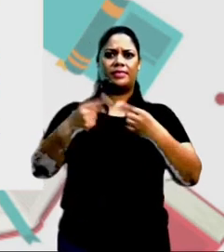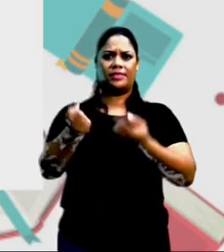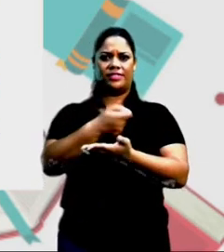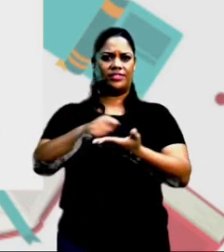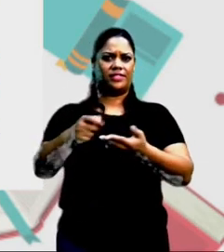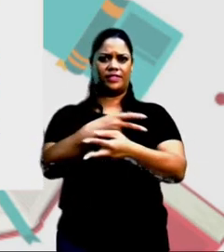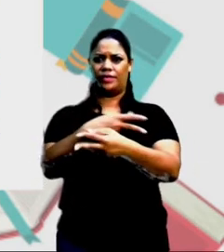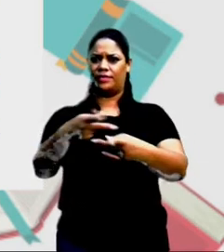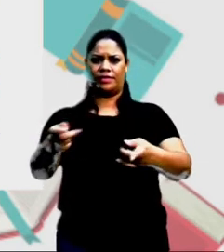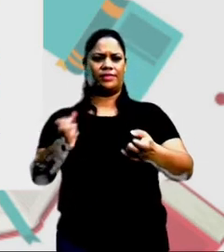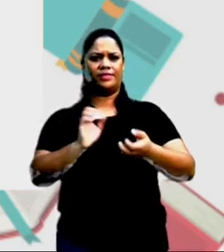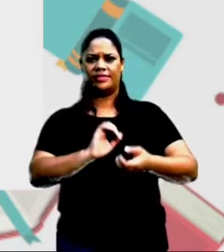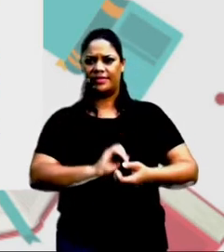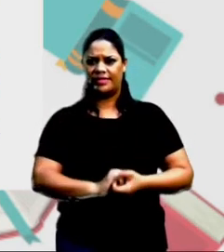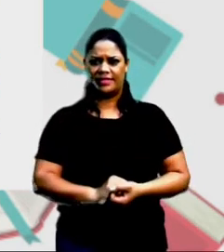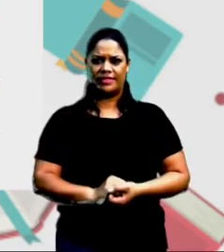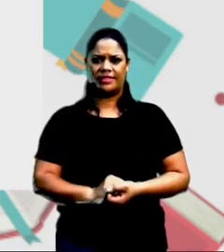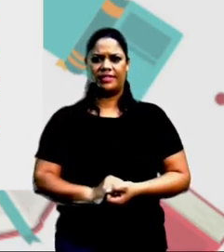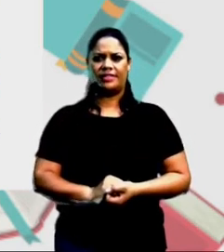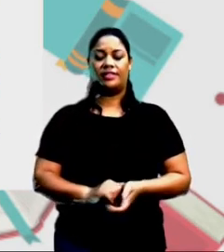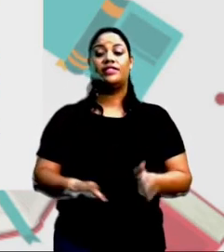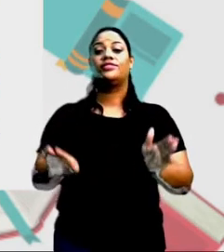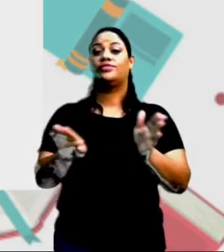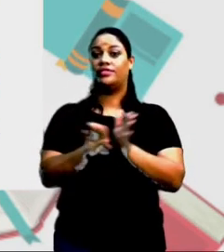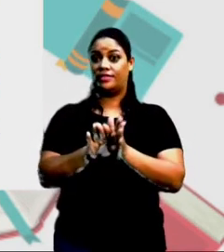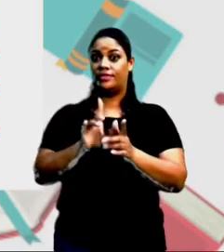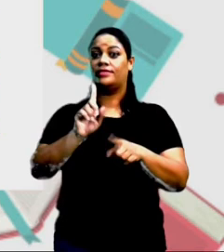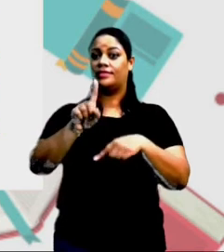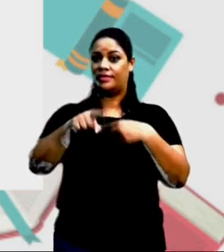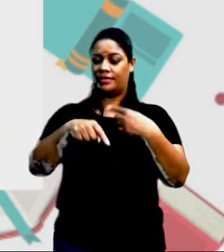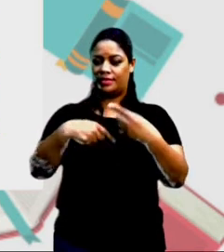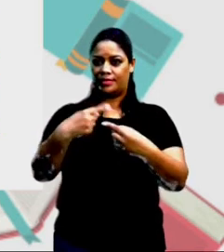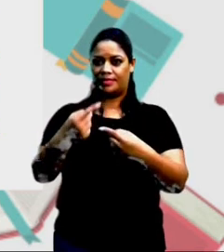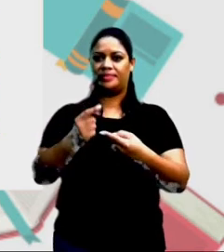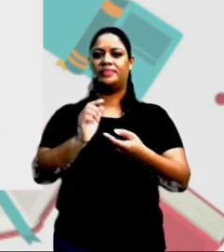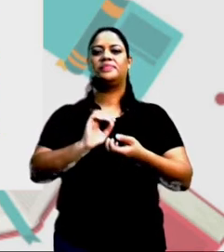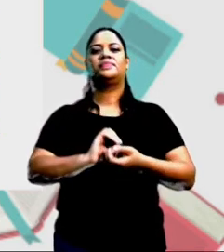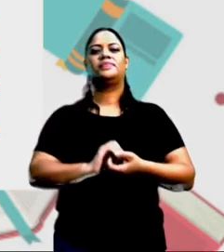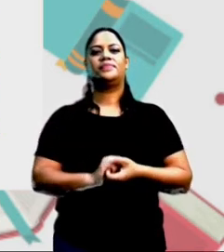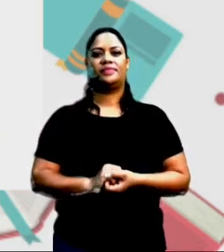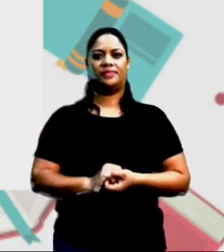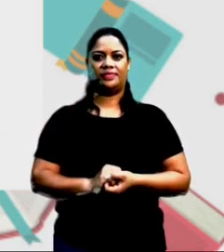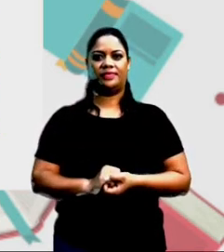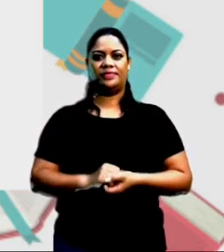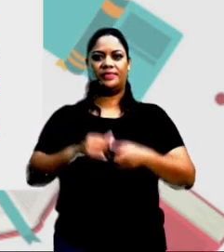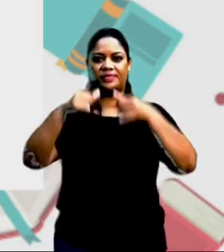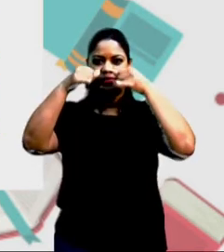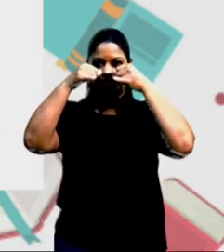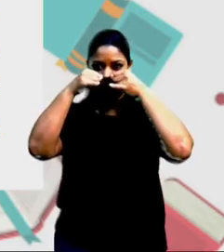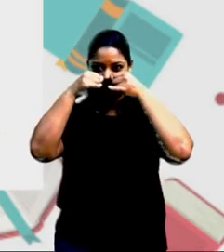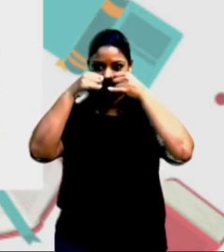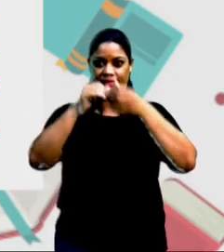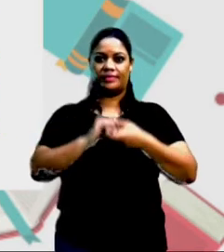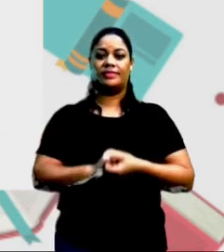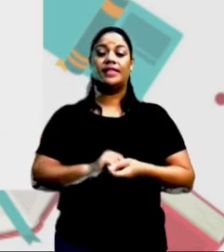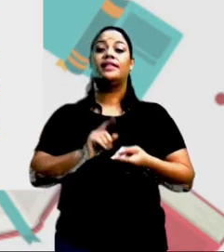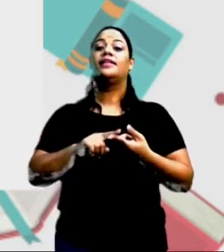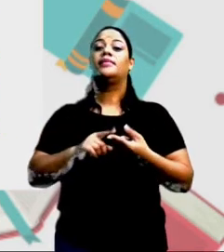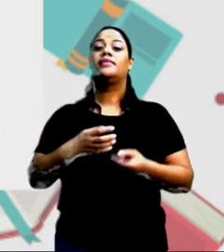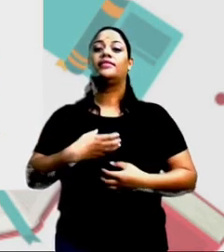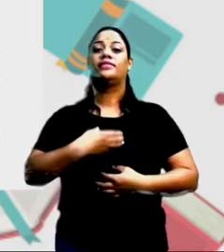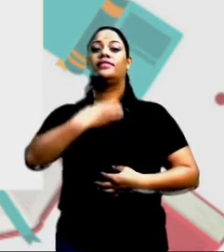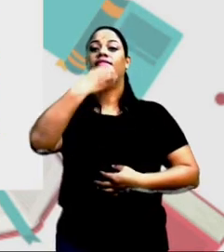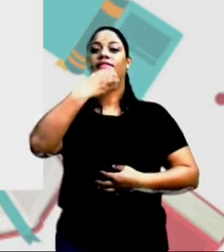escreveria uma coisa dessas. Chegou a vez do escaravelho, da girafa,